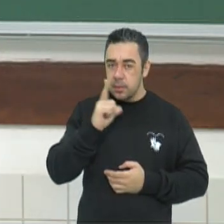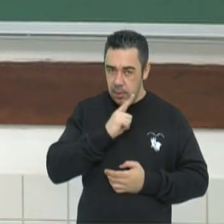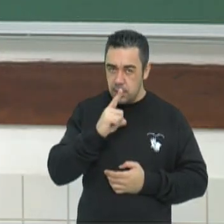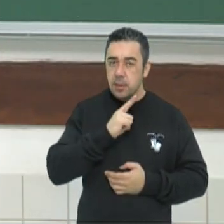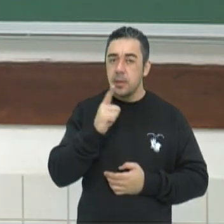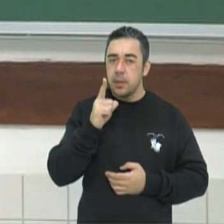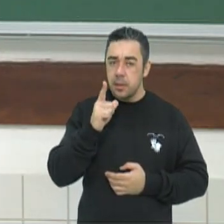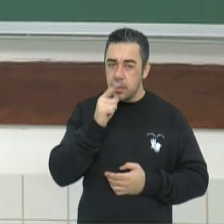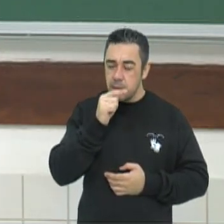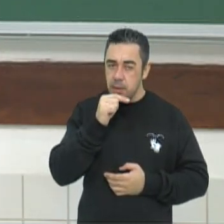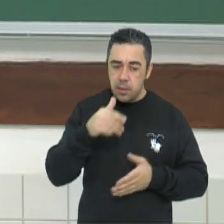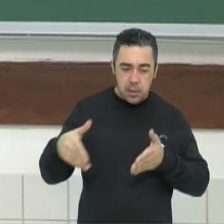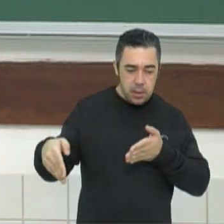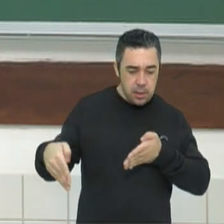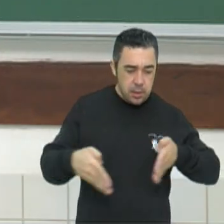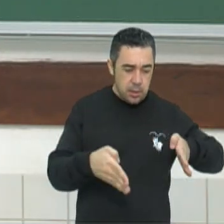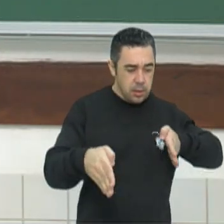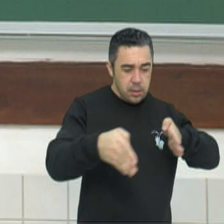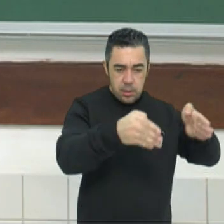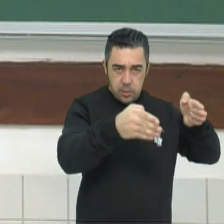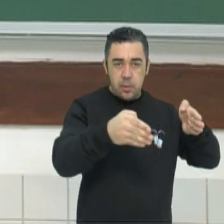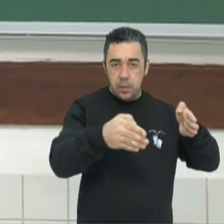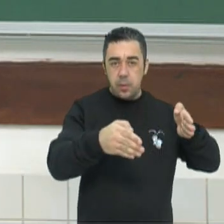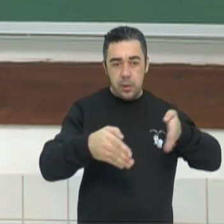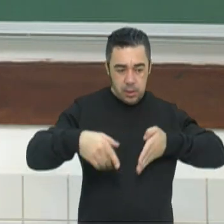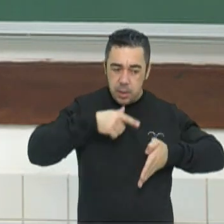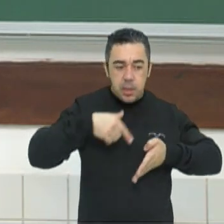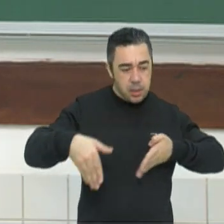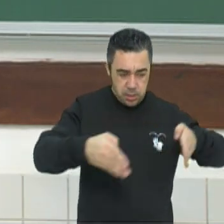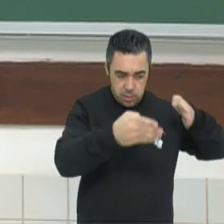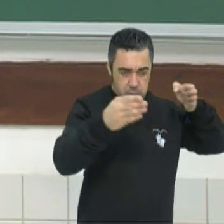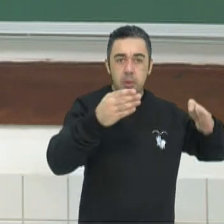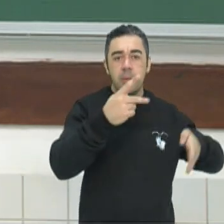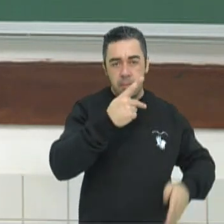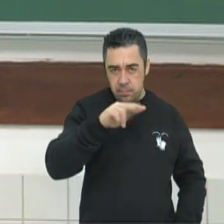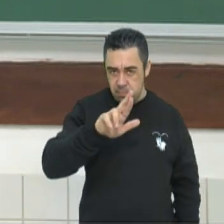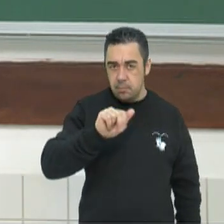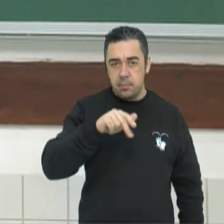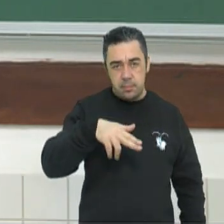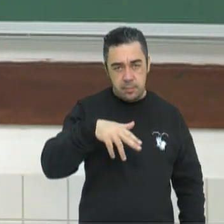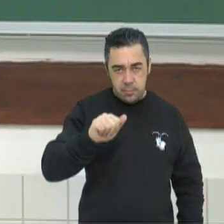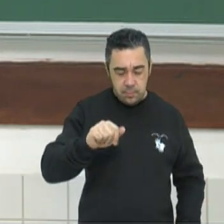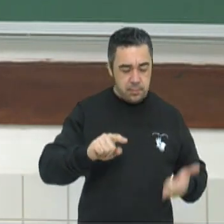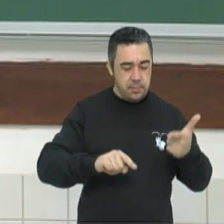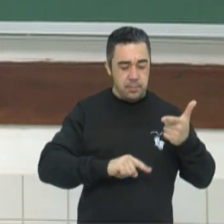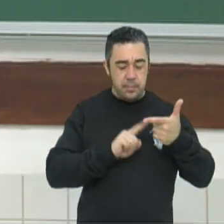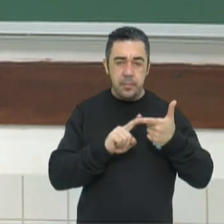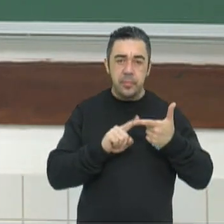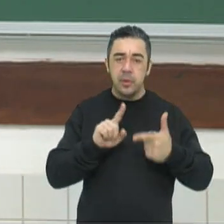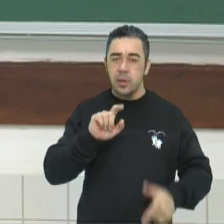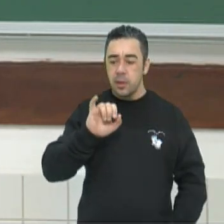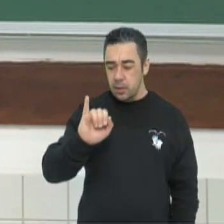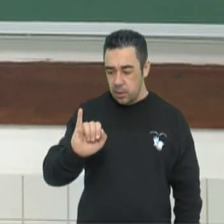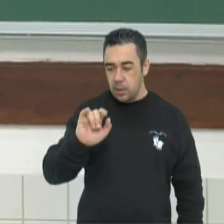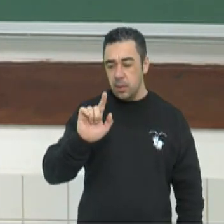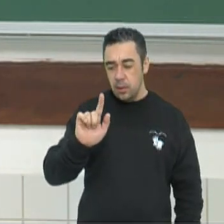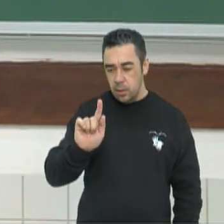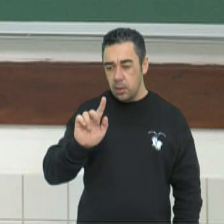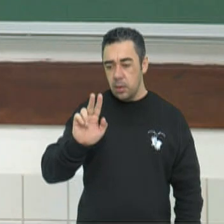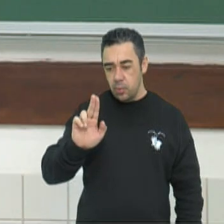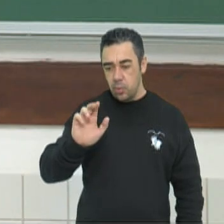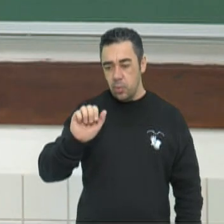nosso estado que são muito grandes. Por exemplo, o próprio Rio Paraná e também o Rio Iguaçu, certo?